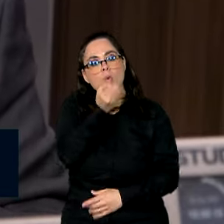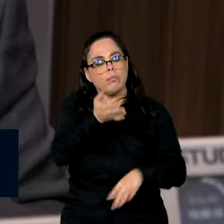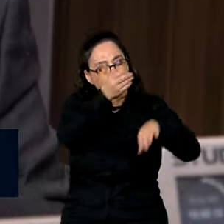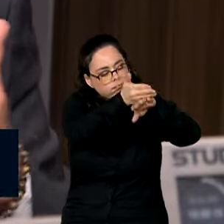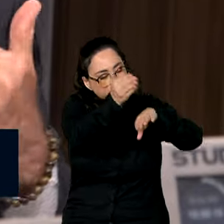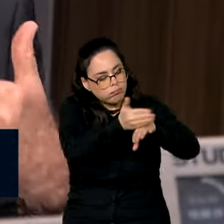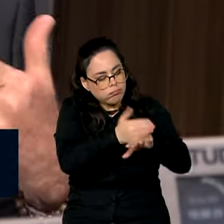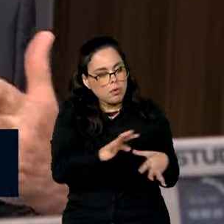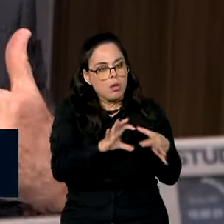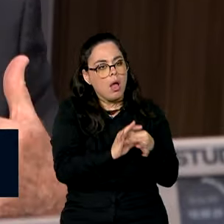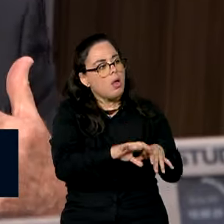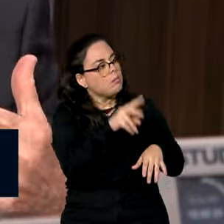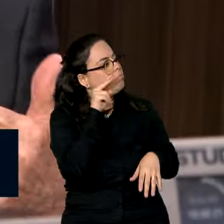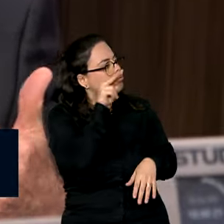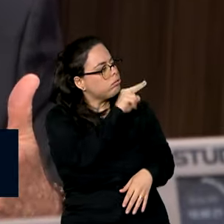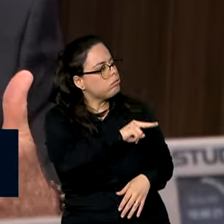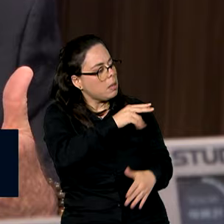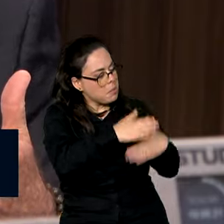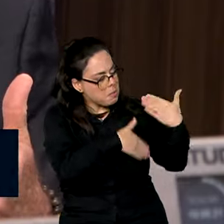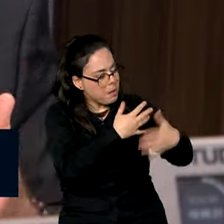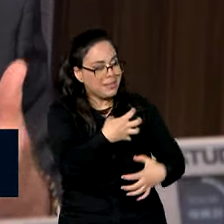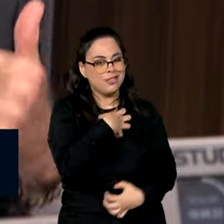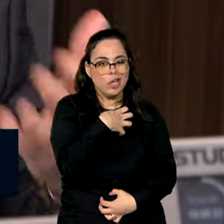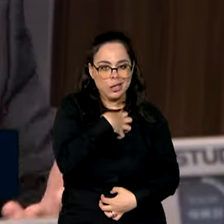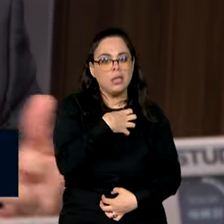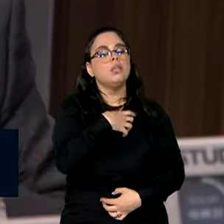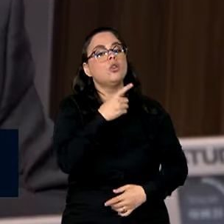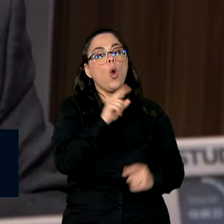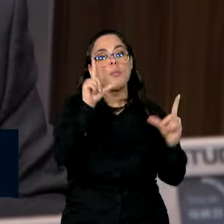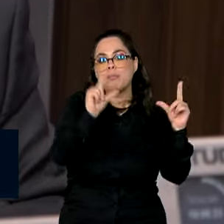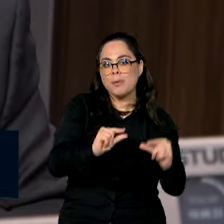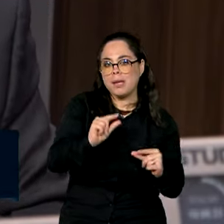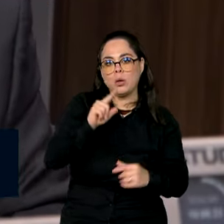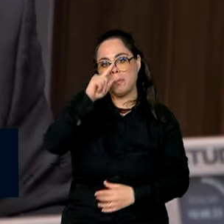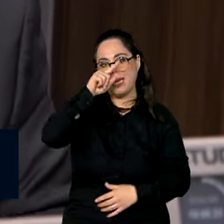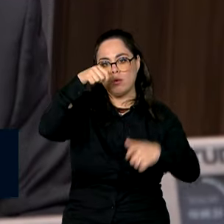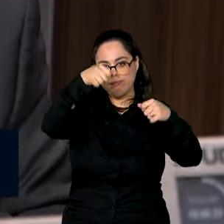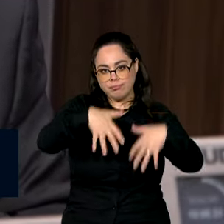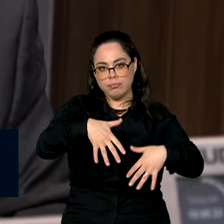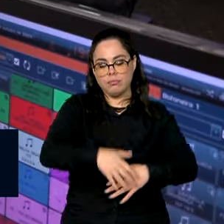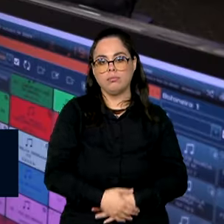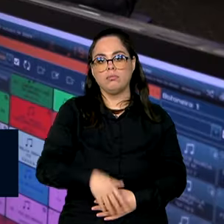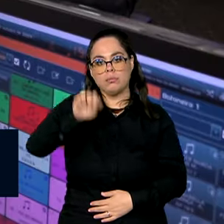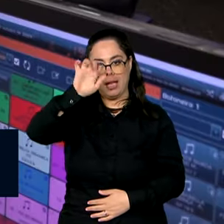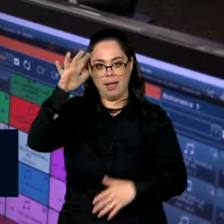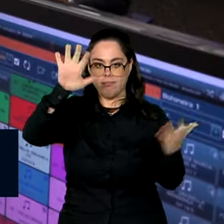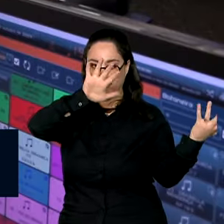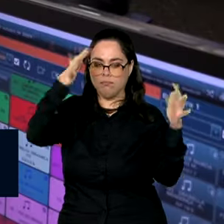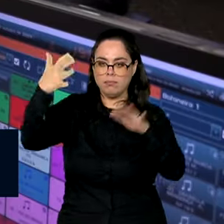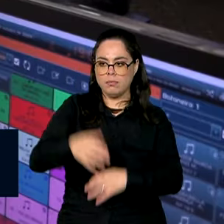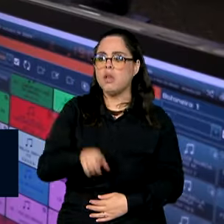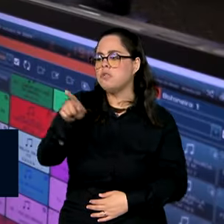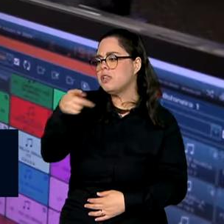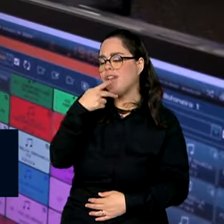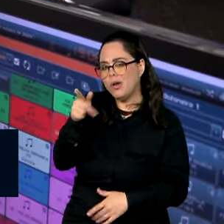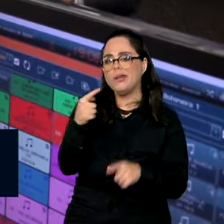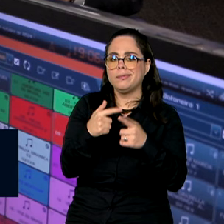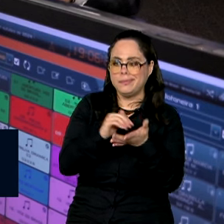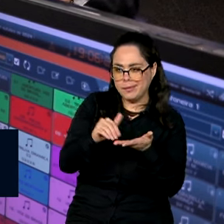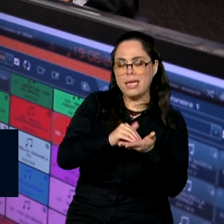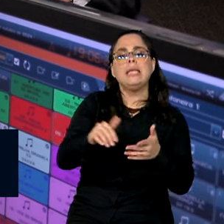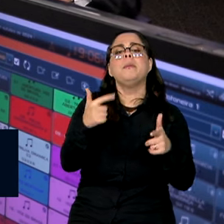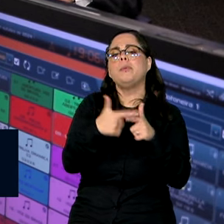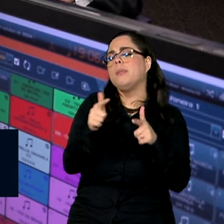prática no sentido de reduzir os riscos eh de desastres e secretário esses problemas que o senhor falou Como estiagem